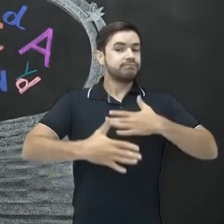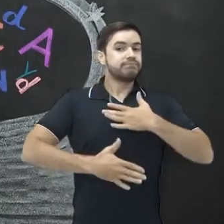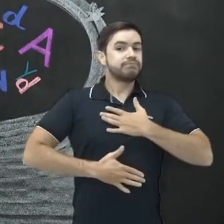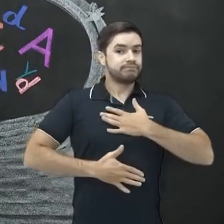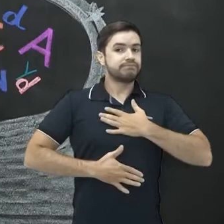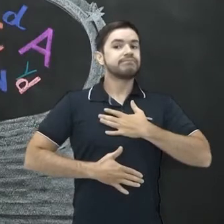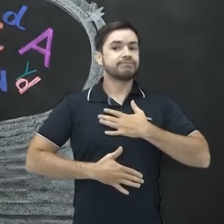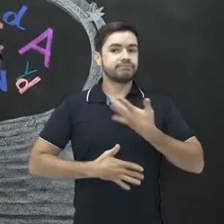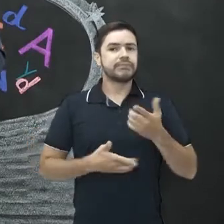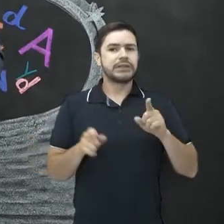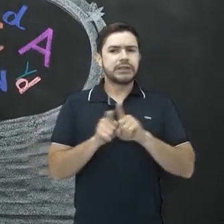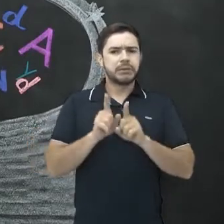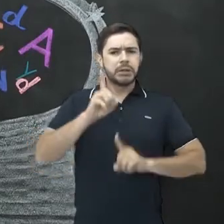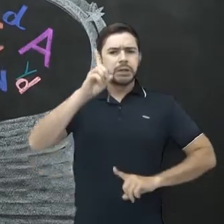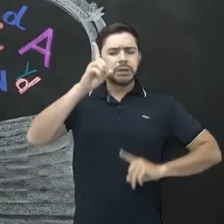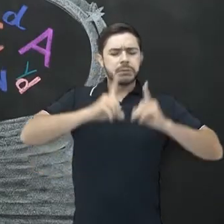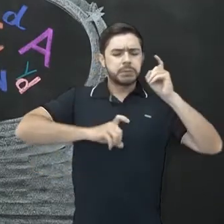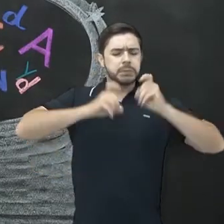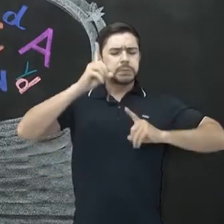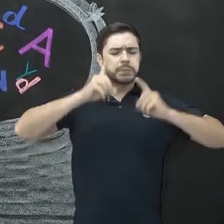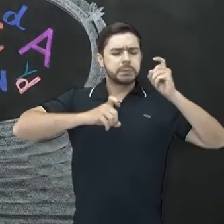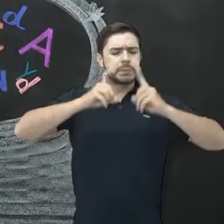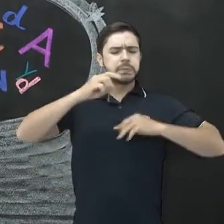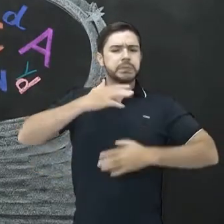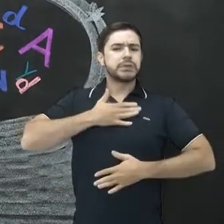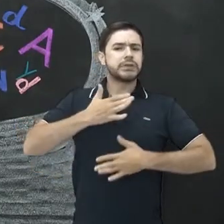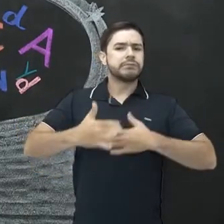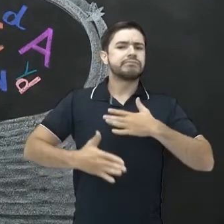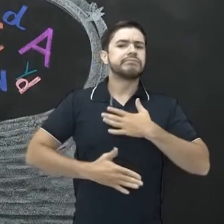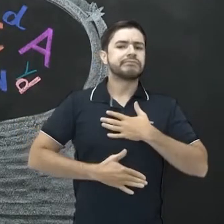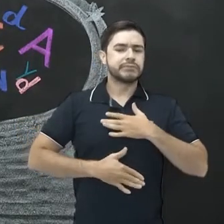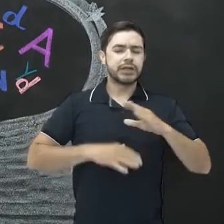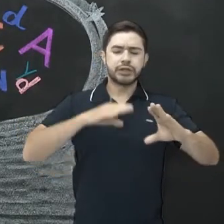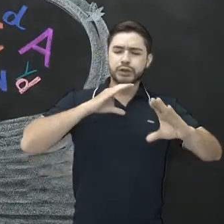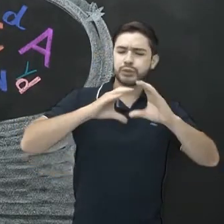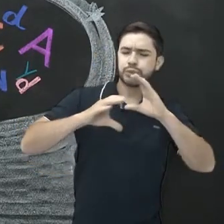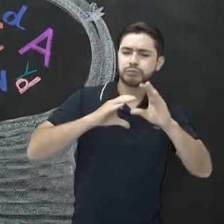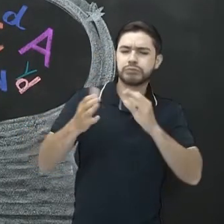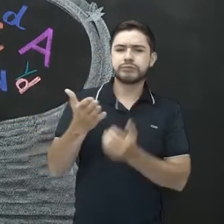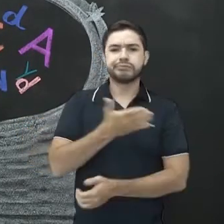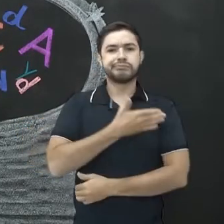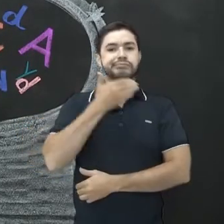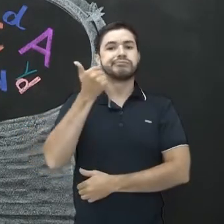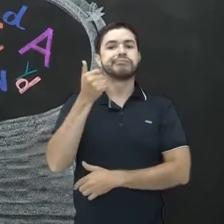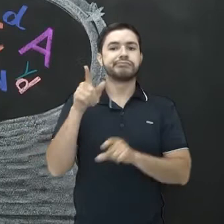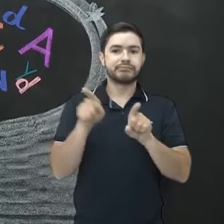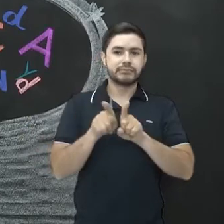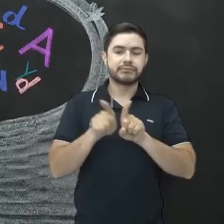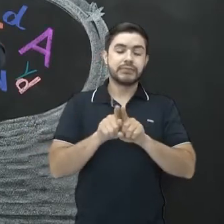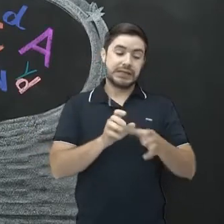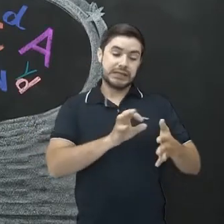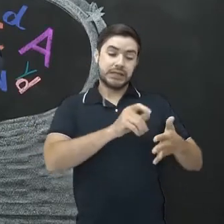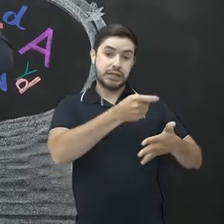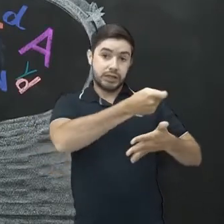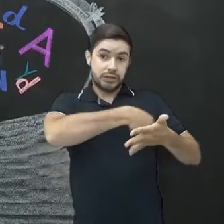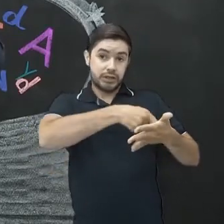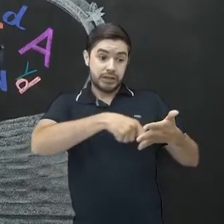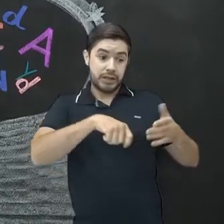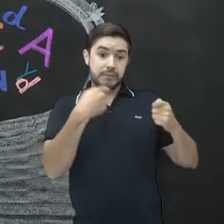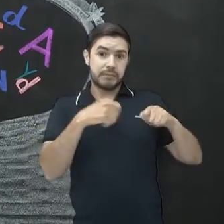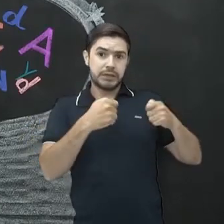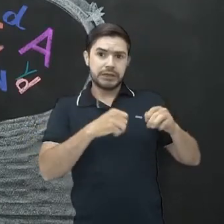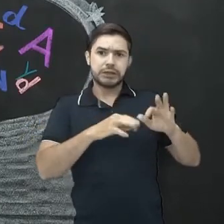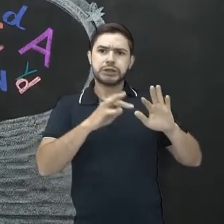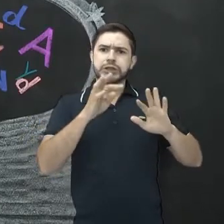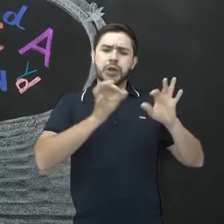as formas de expressão que as pessoas utilizam para se comunicar. Diferente da escrita, que é bastante planejada, bastante organizada